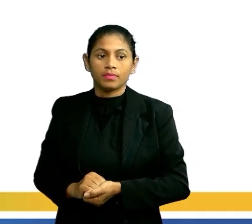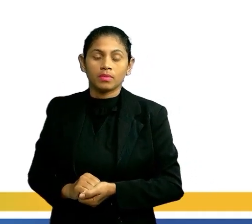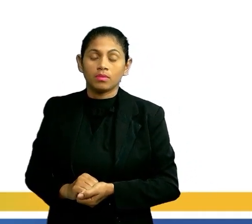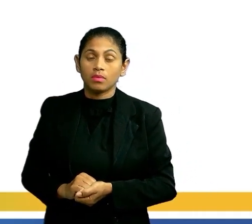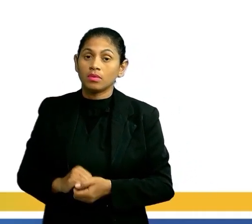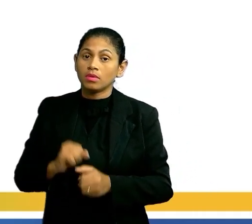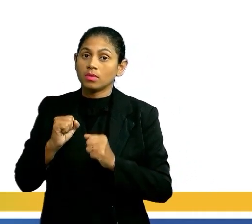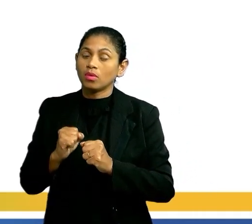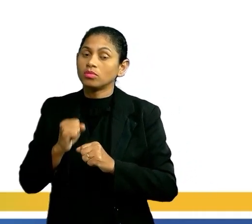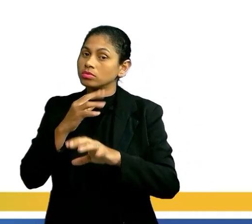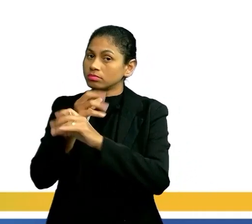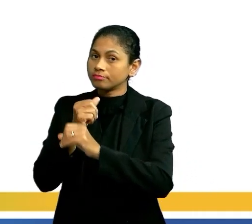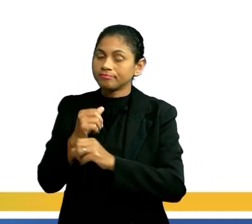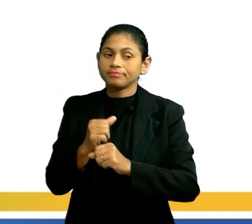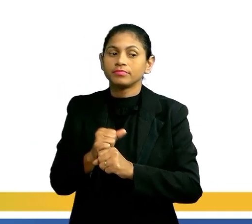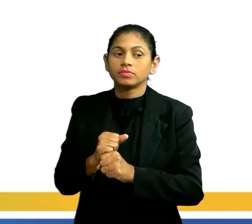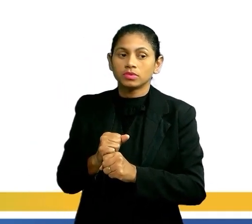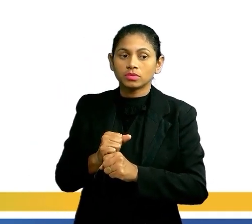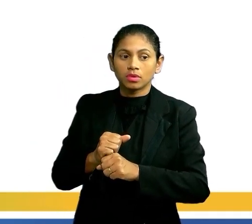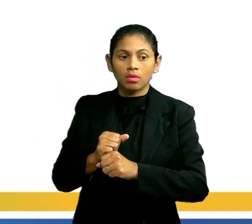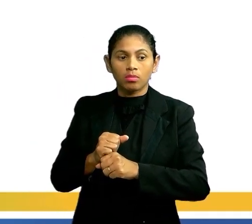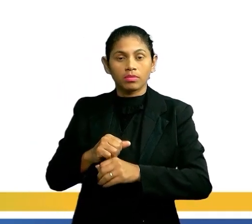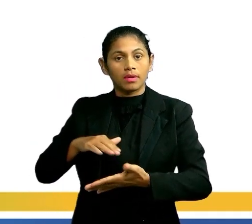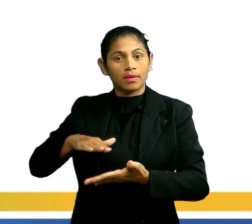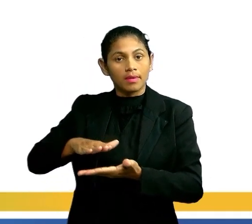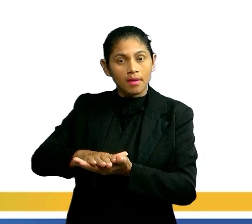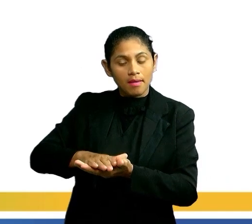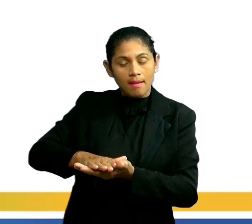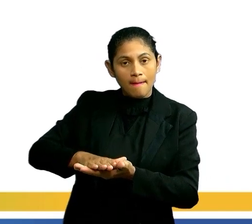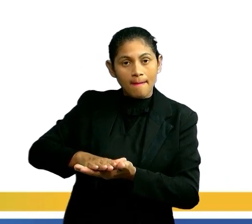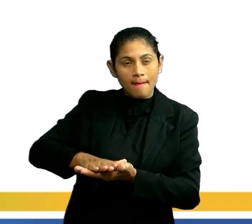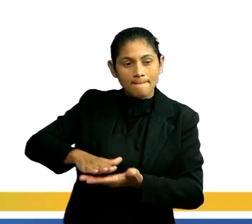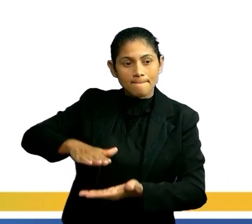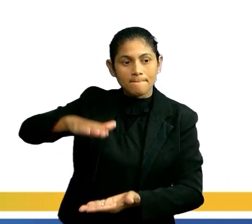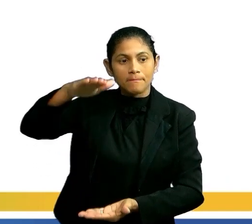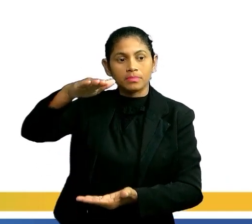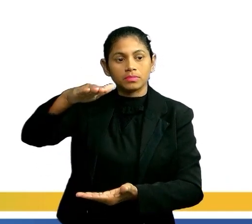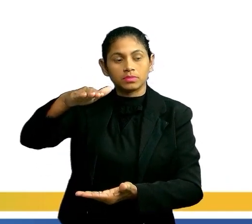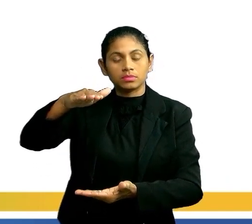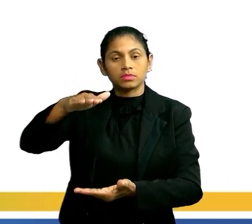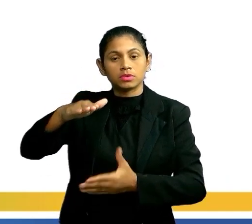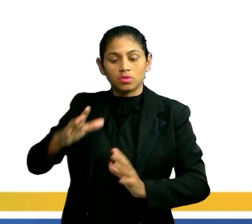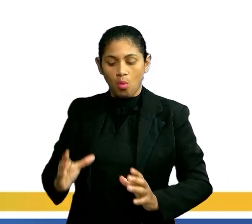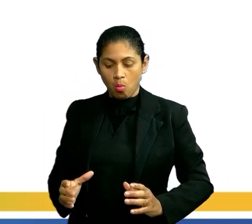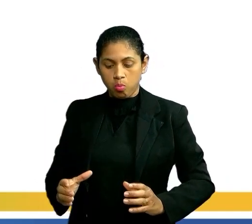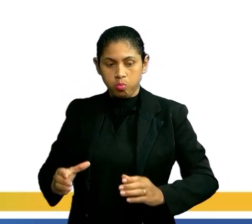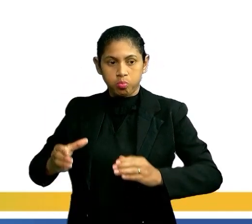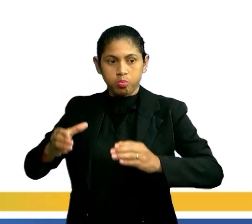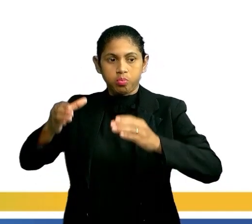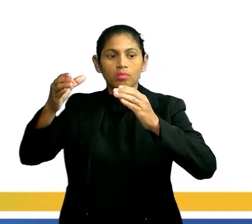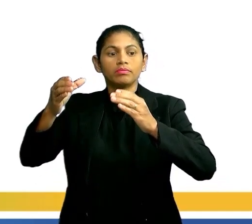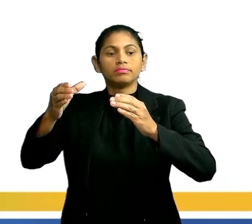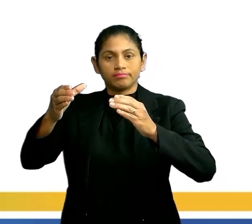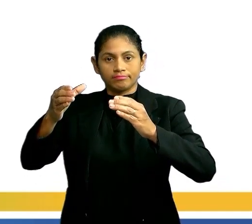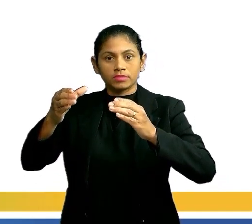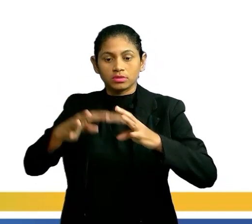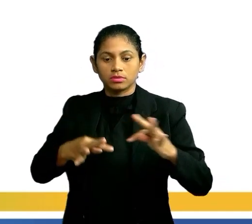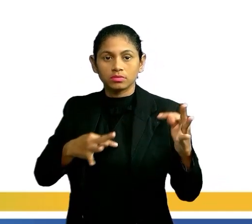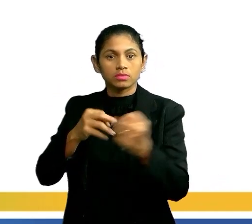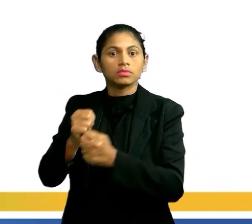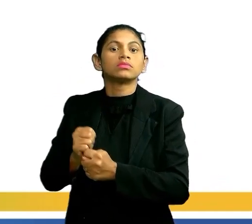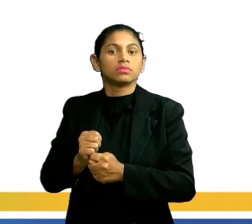área da base, a área lateral, a área total e o volume. Então, vamos trabalhar aqui primeiro a área da